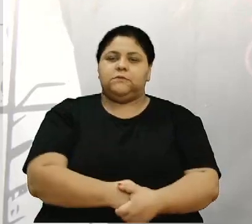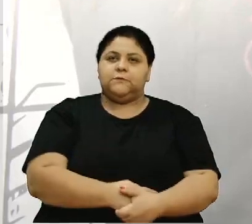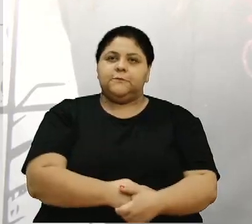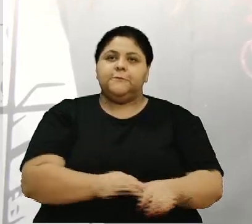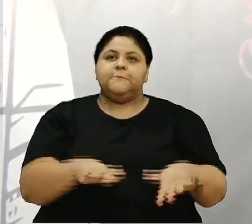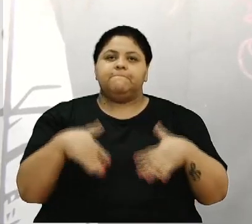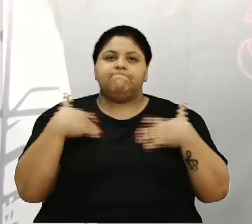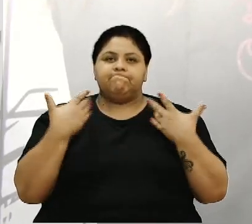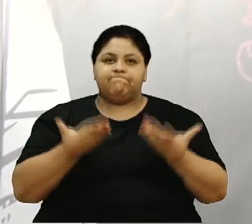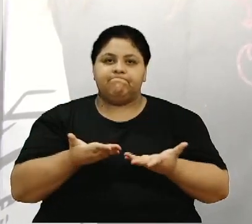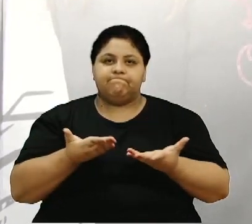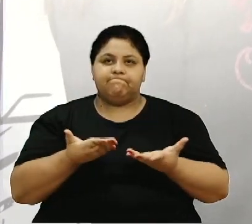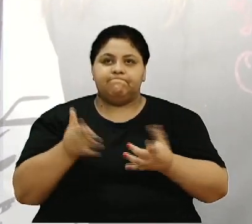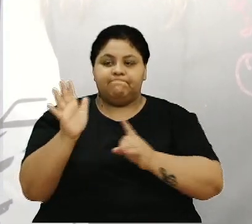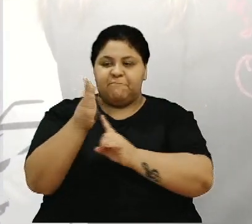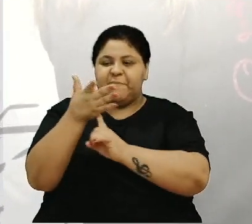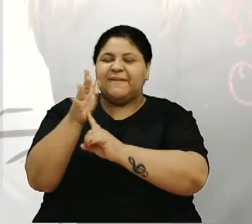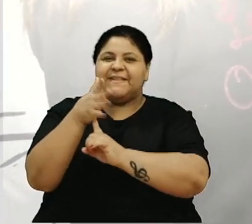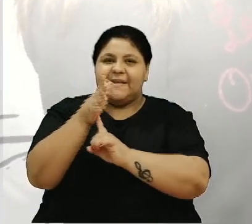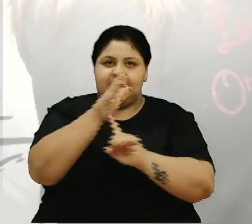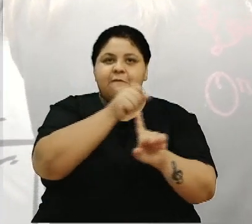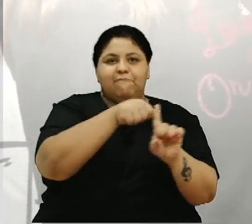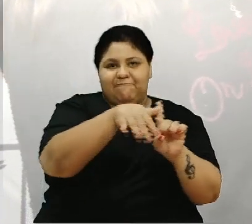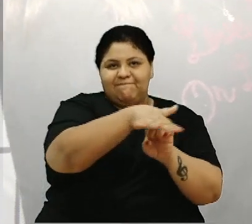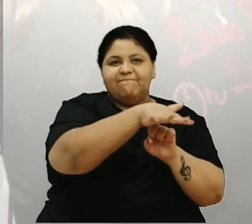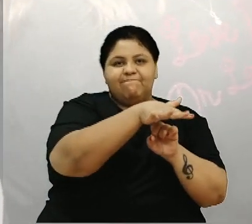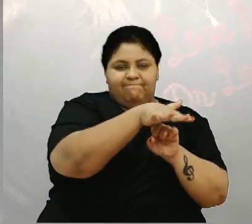Bem, a minha bandeira é o social.